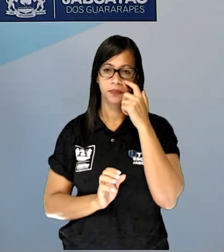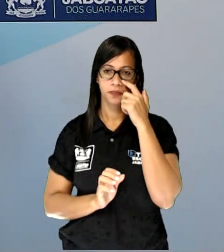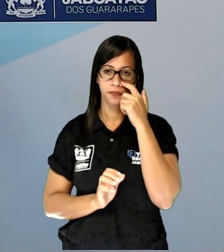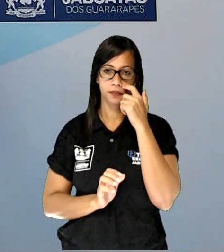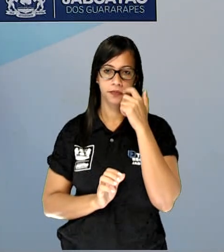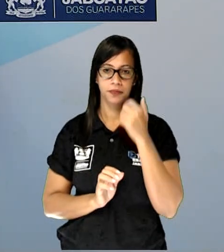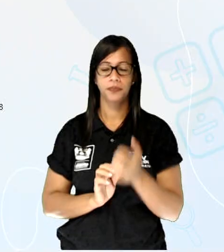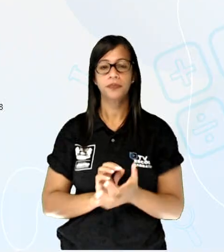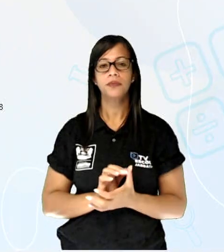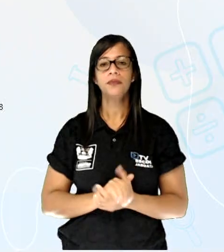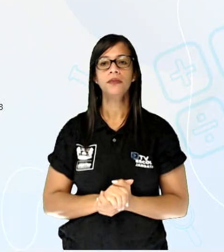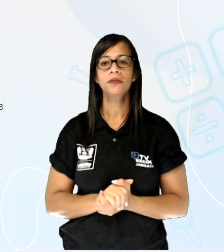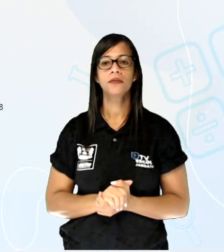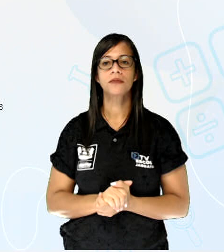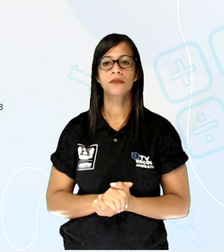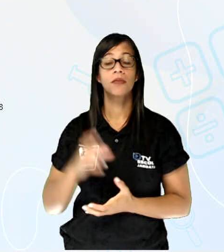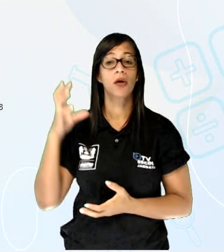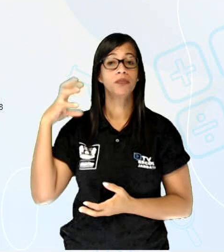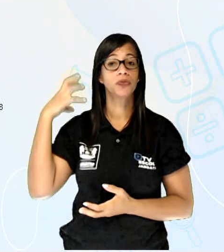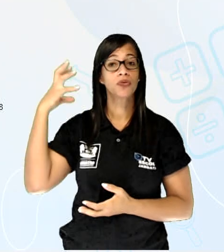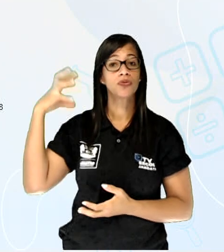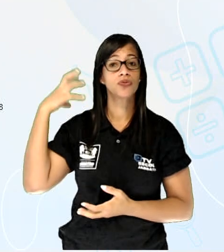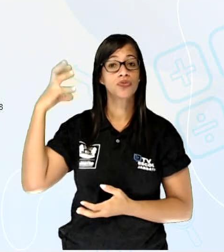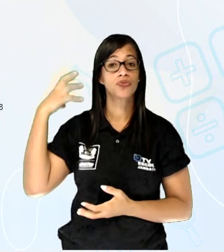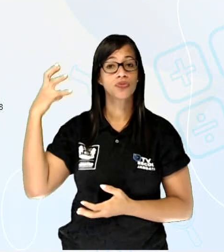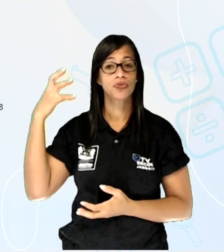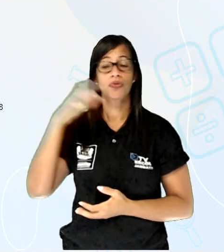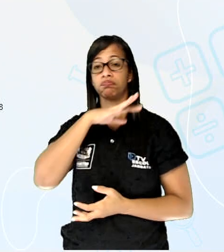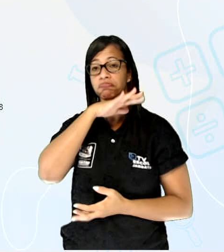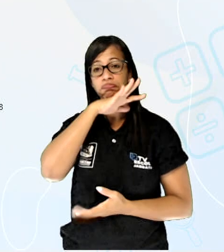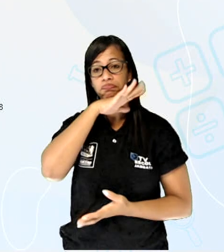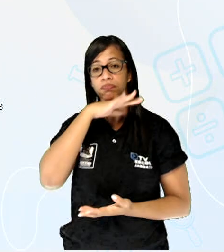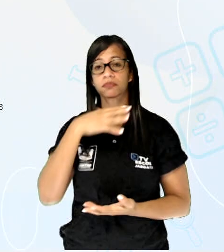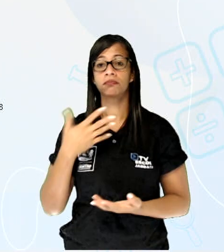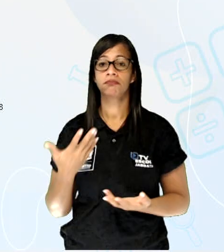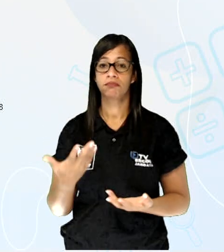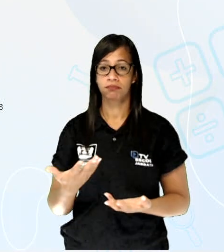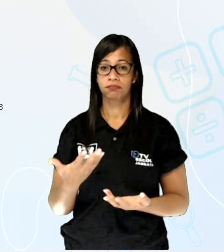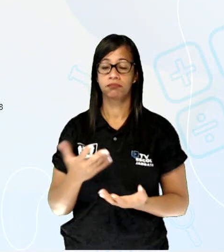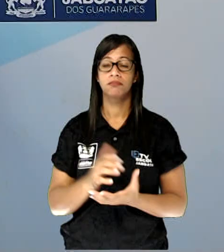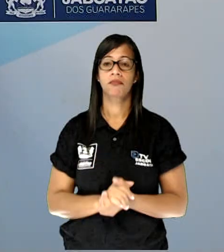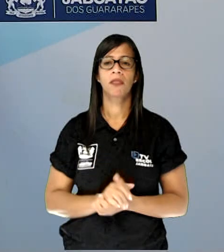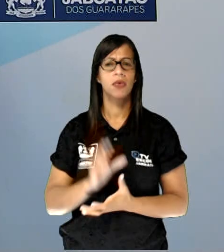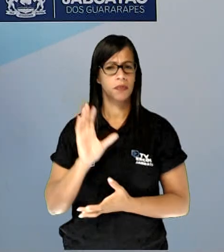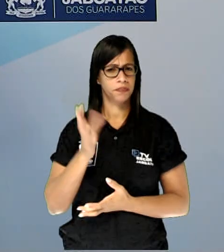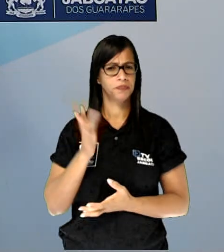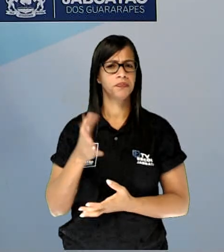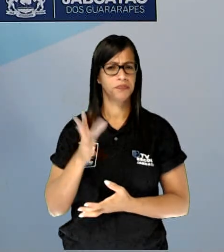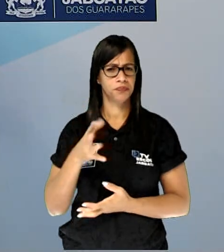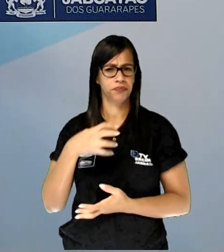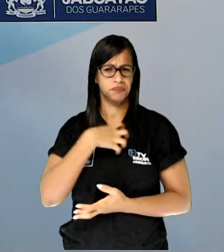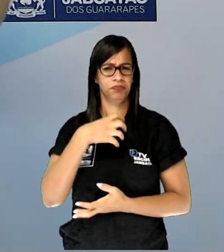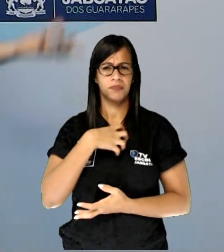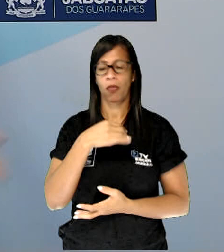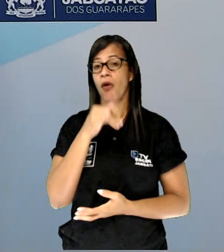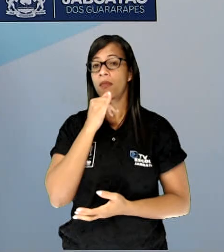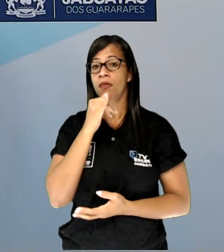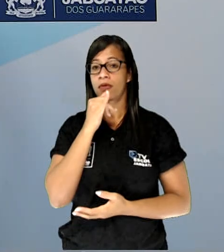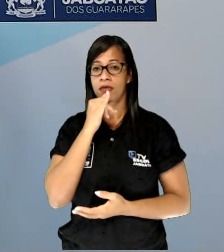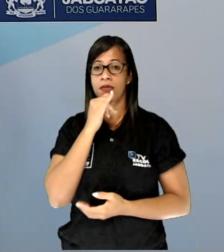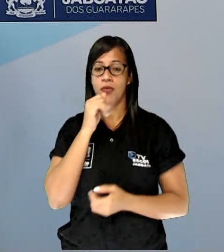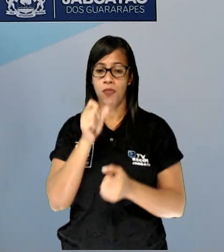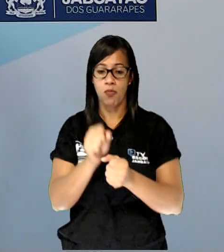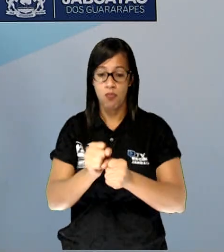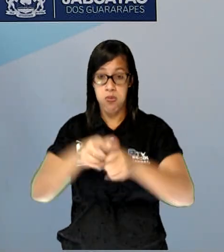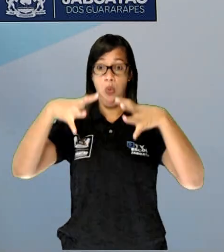esses sons desordenados, esses sons ruins, né? Quem já ouviu barulho de explosão? Bum!